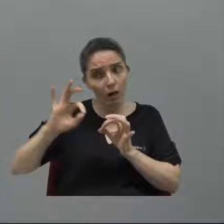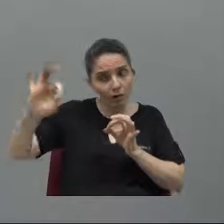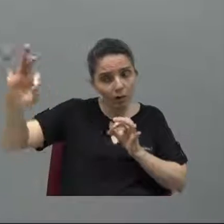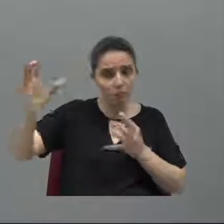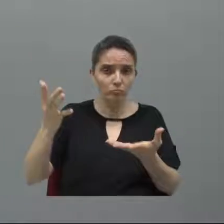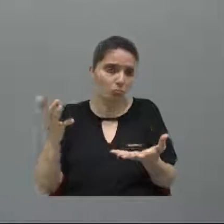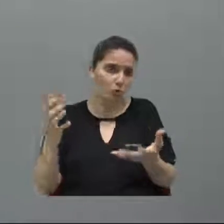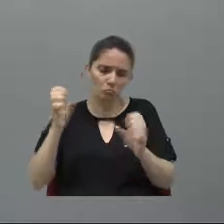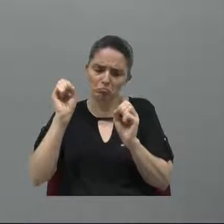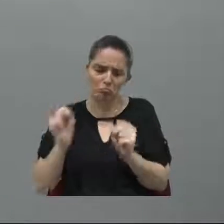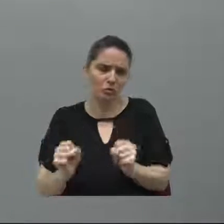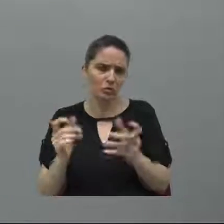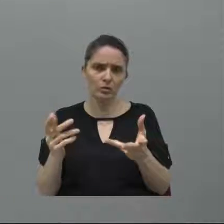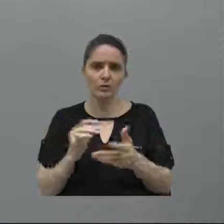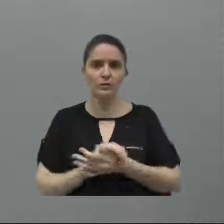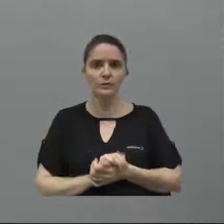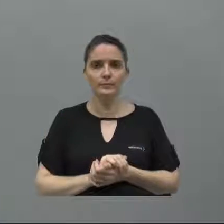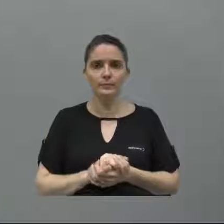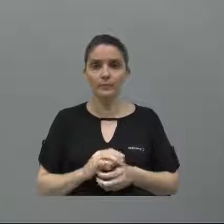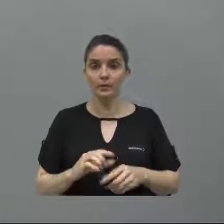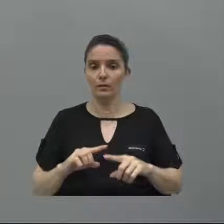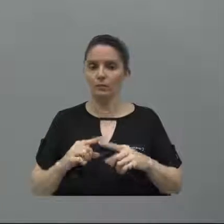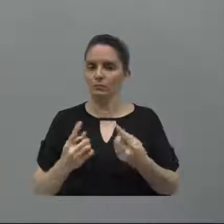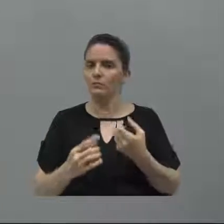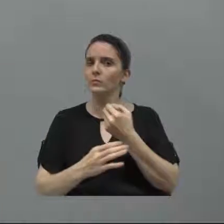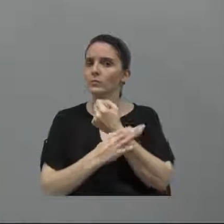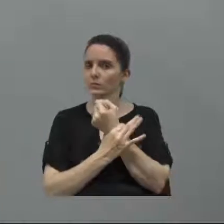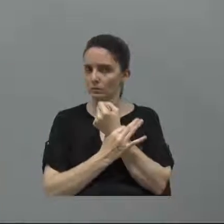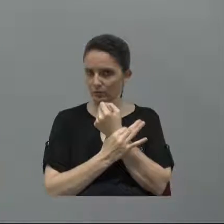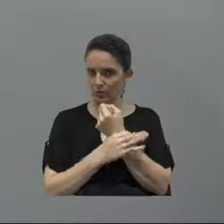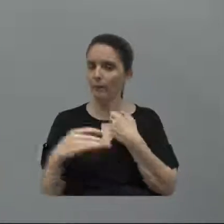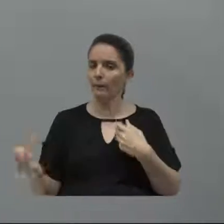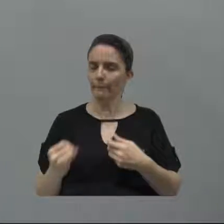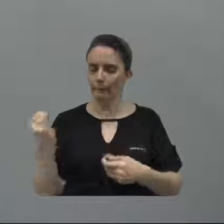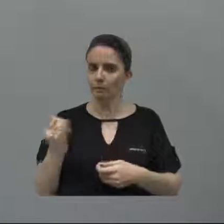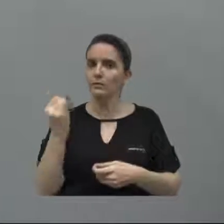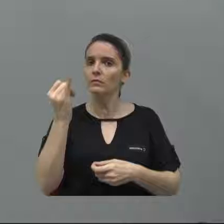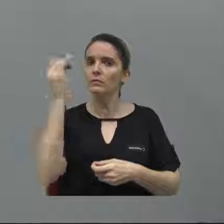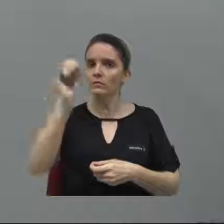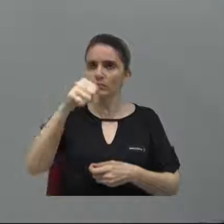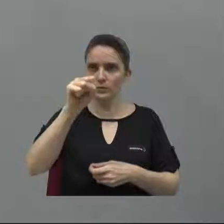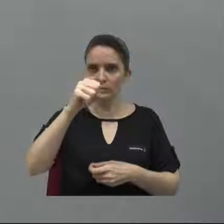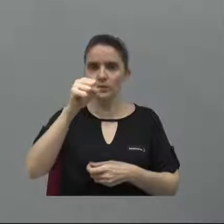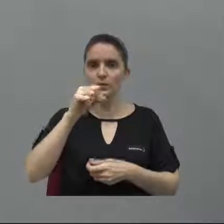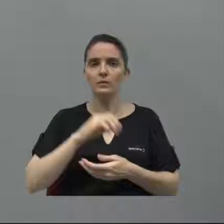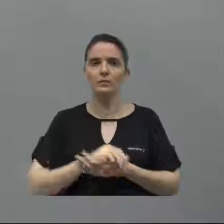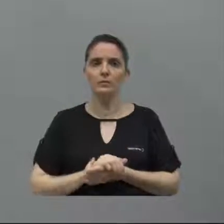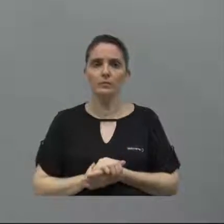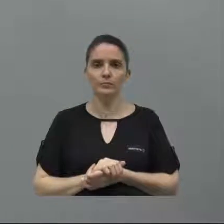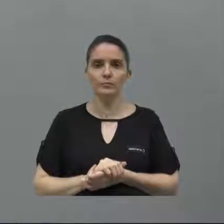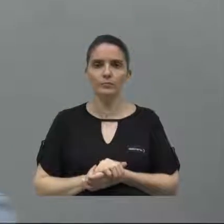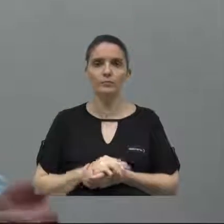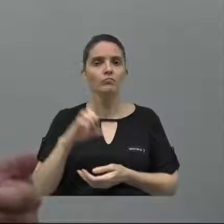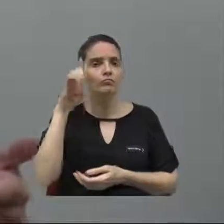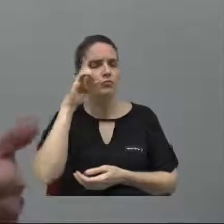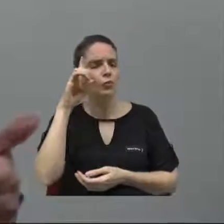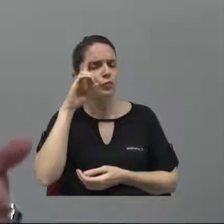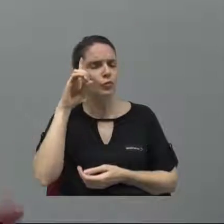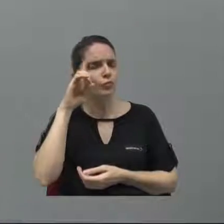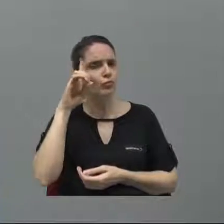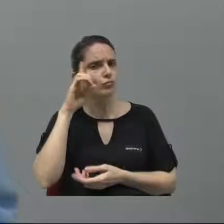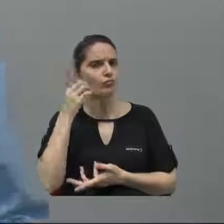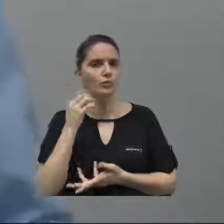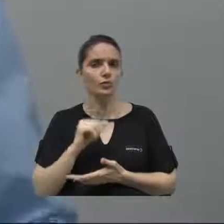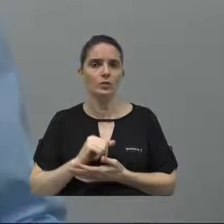a segurança é muito importante. E é por isso que no dia a dia não